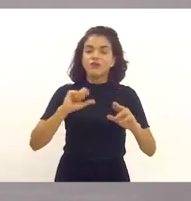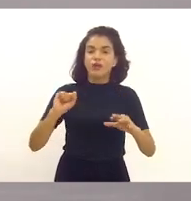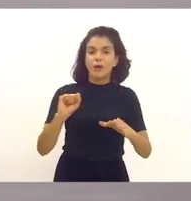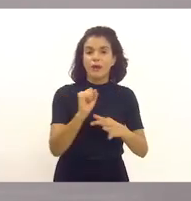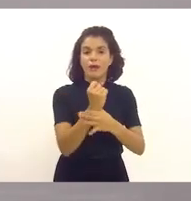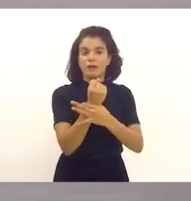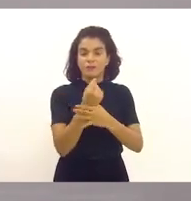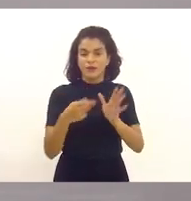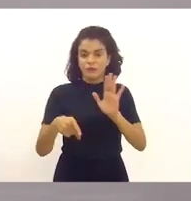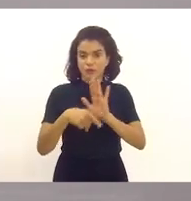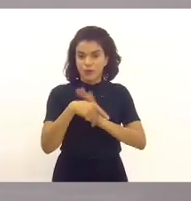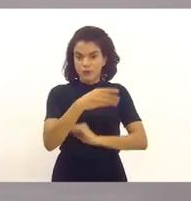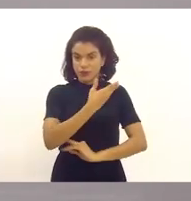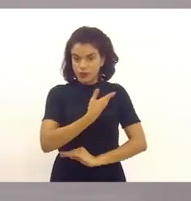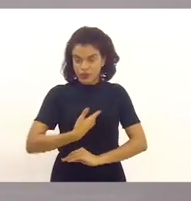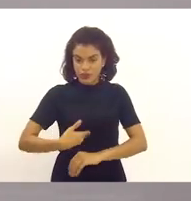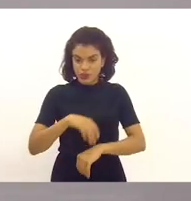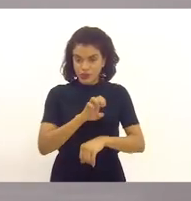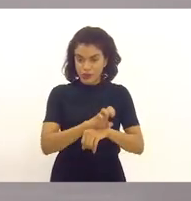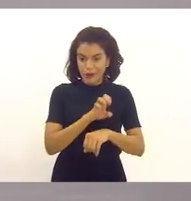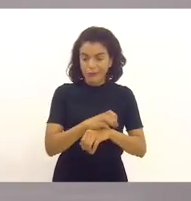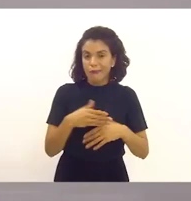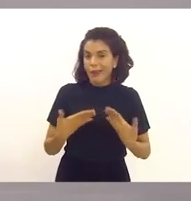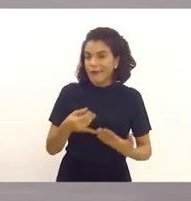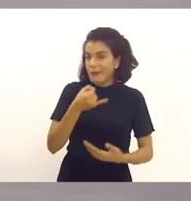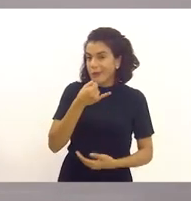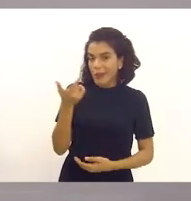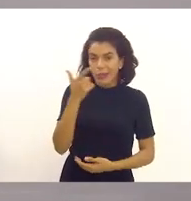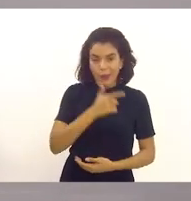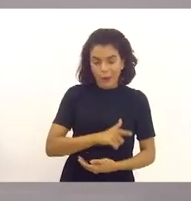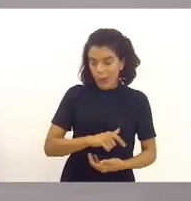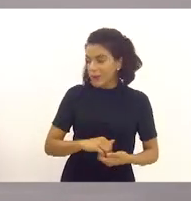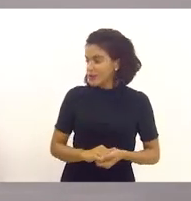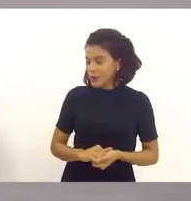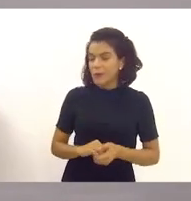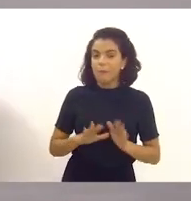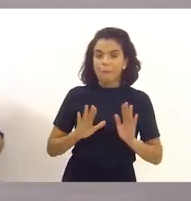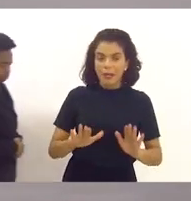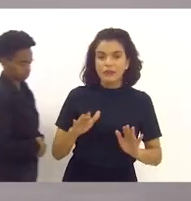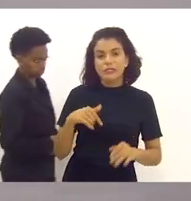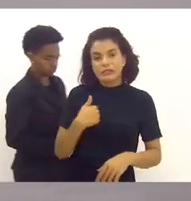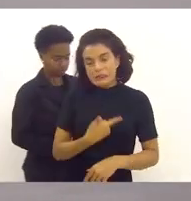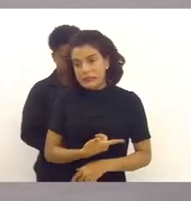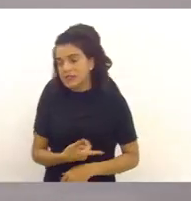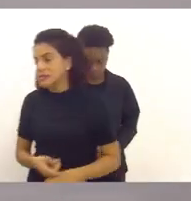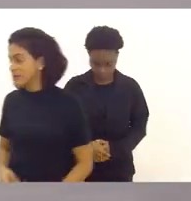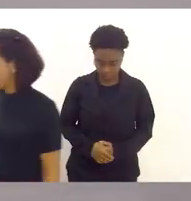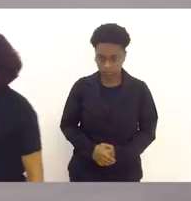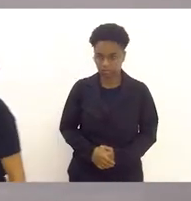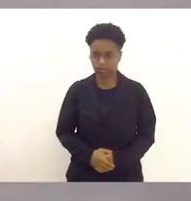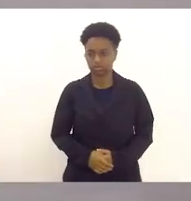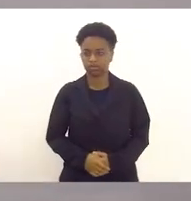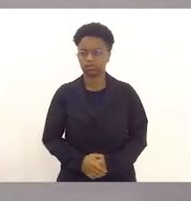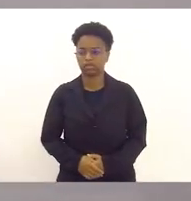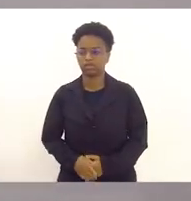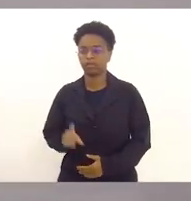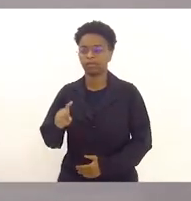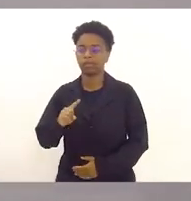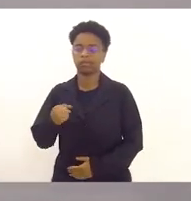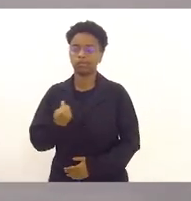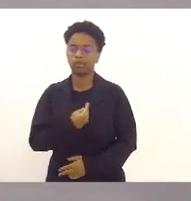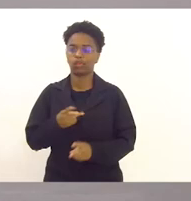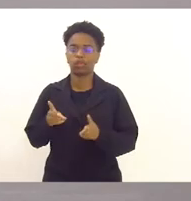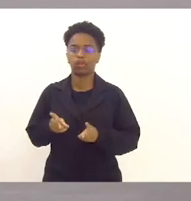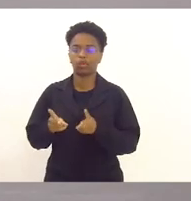próprio Estado e infelizmente a gente não conseguiu e isso mas a gente ainda se mantém na mediação